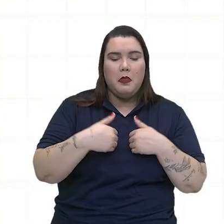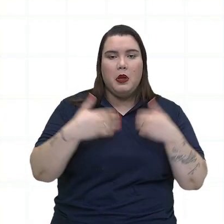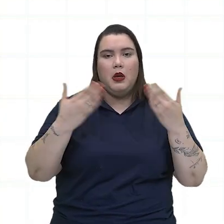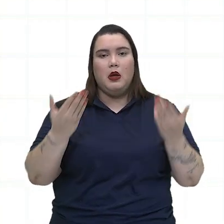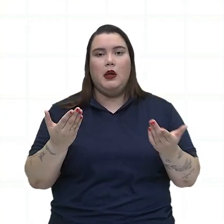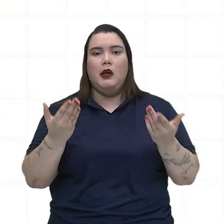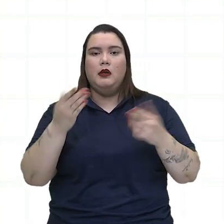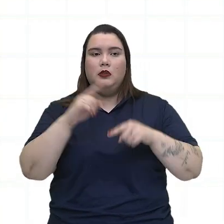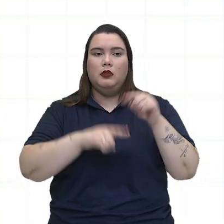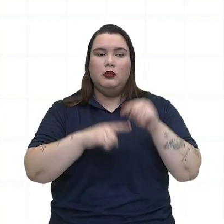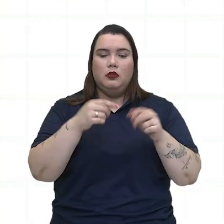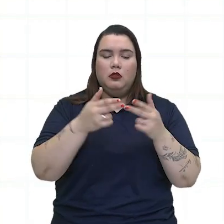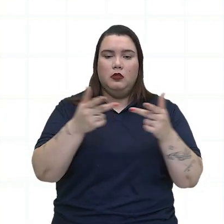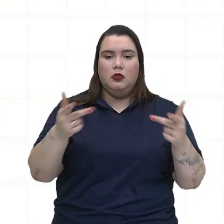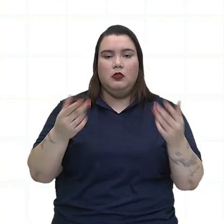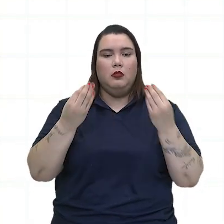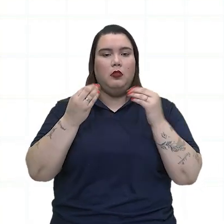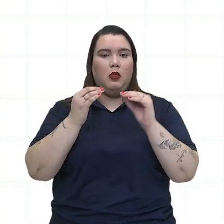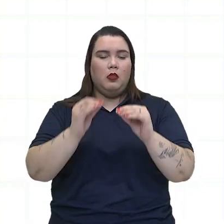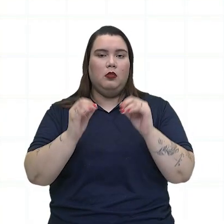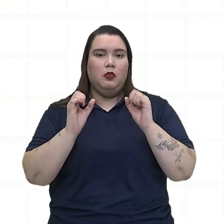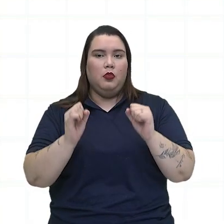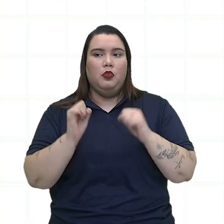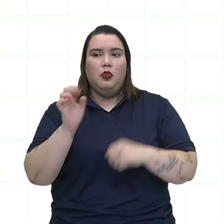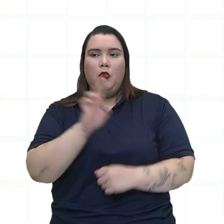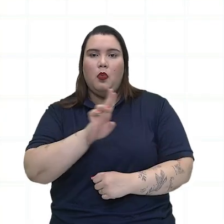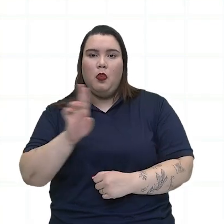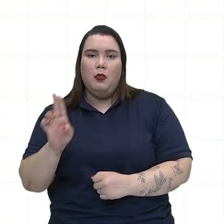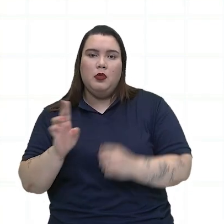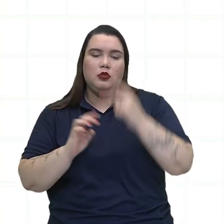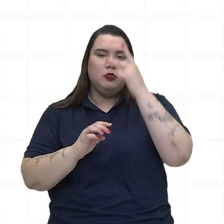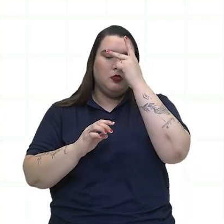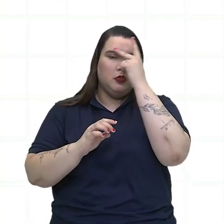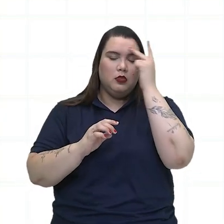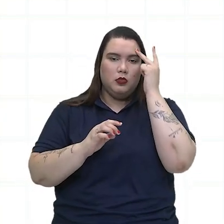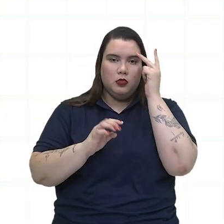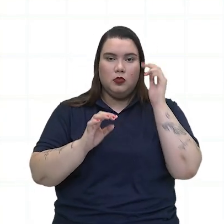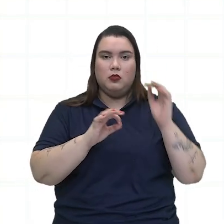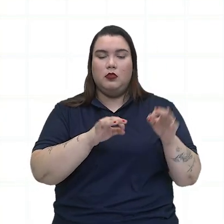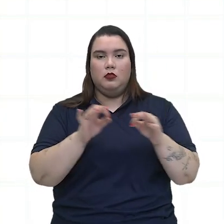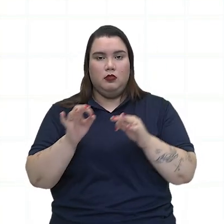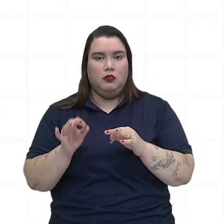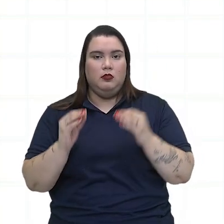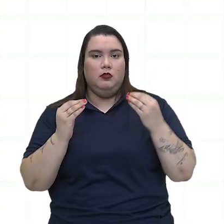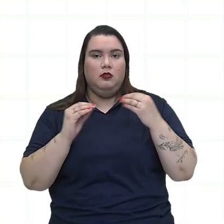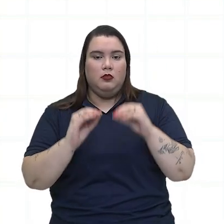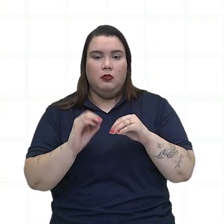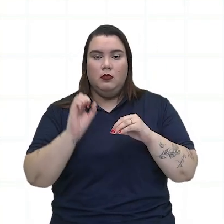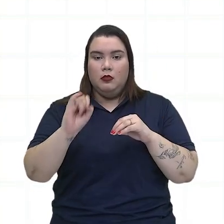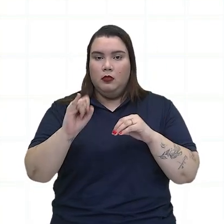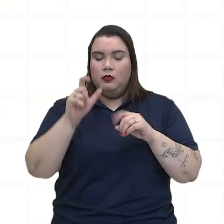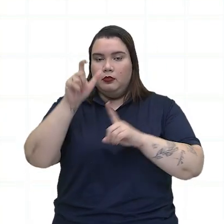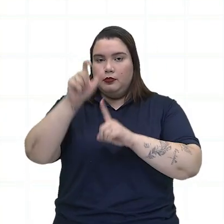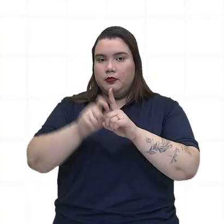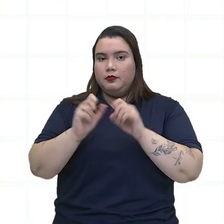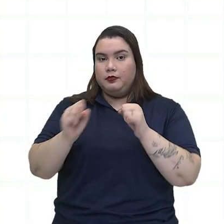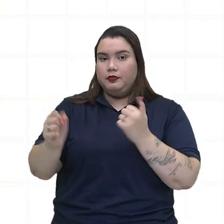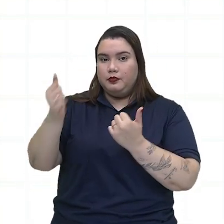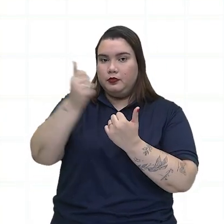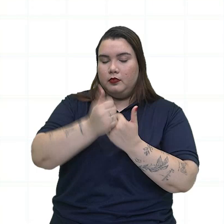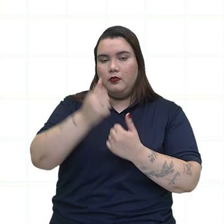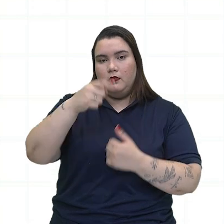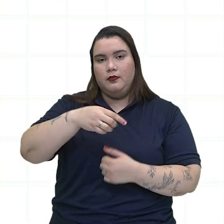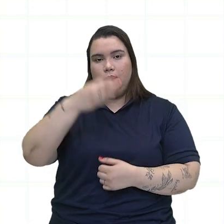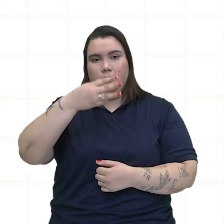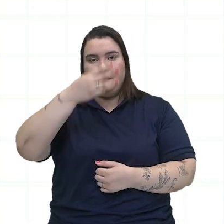né? Mary, the teacher, my mother. Toda vez que o sujeito eu puder substituir por ele ou por ela, é